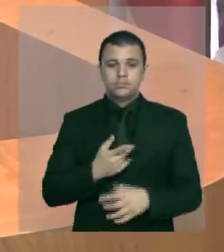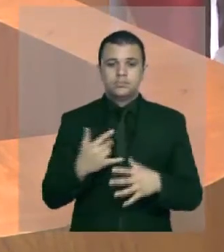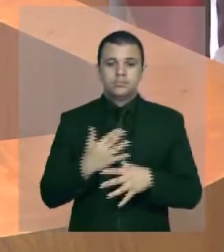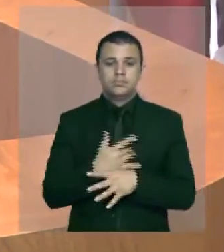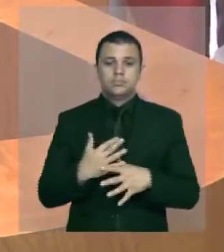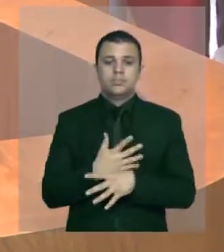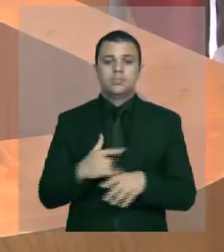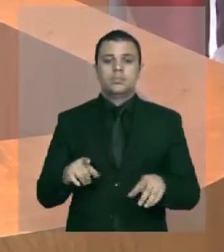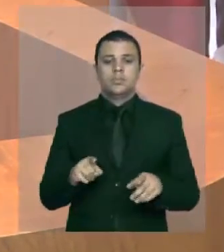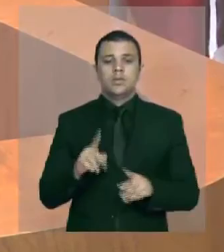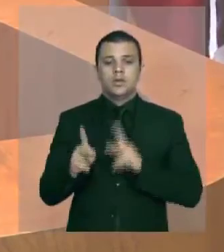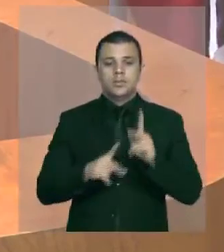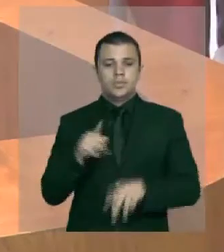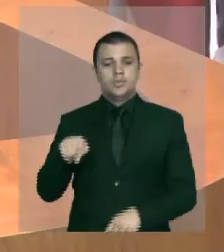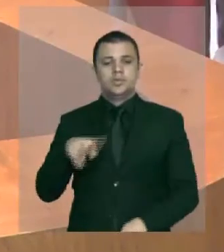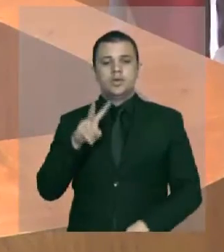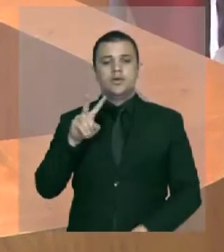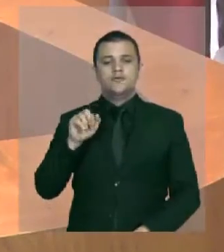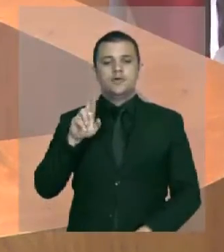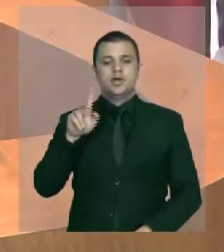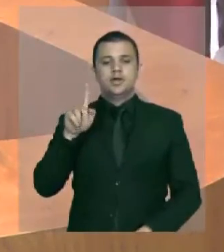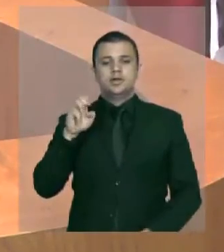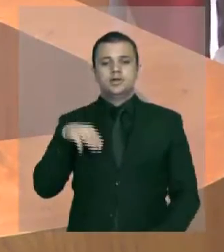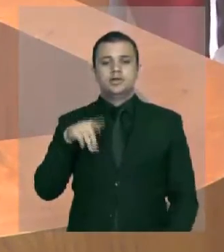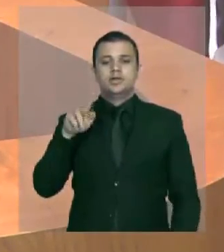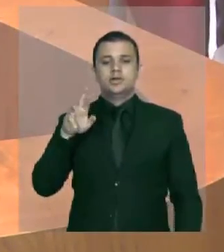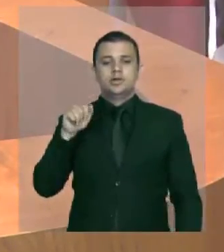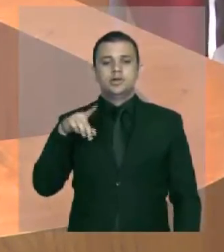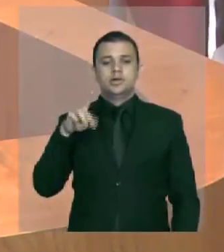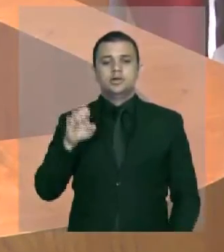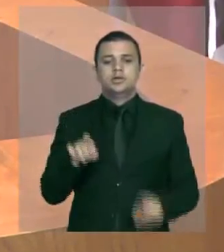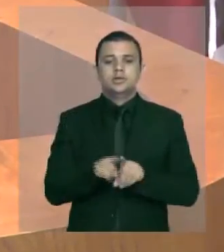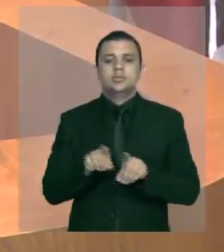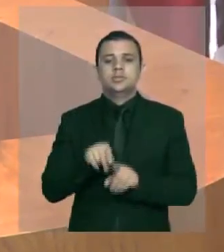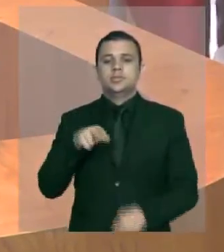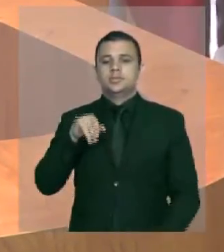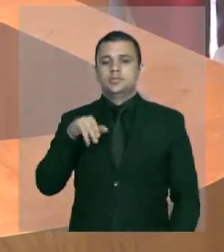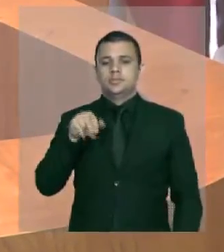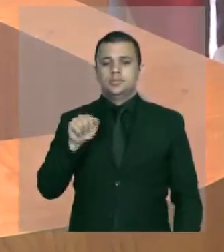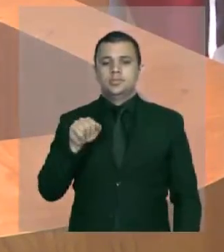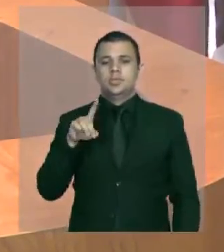da população de Vargem Grande e Nina Rodrigues com a problemática da água.